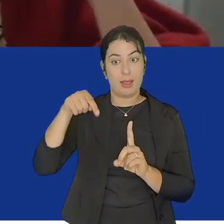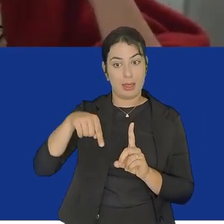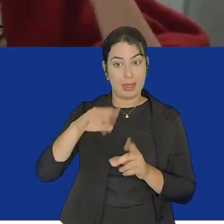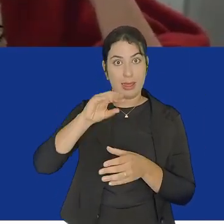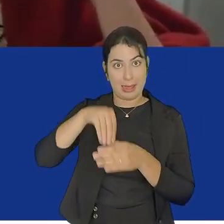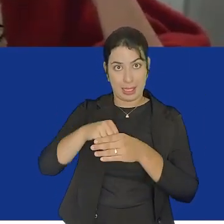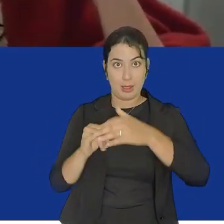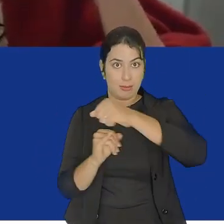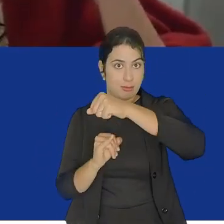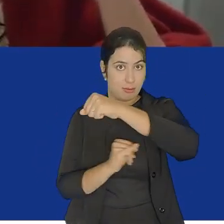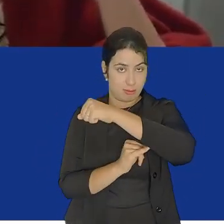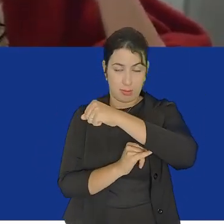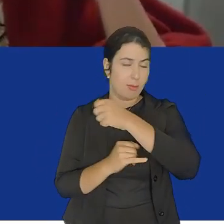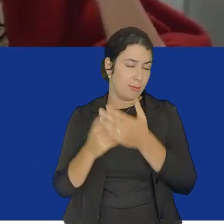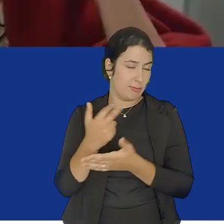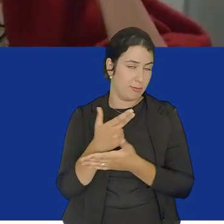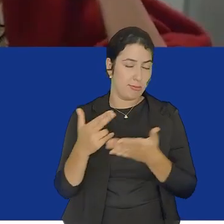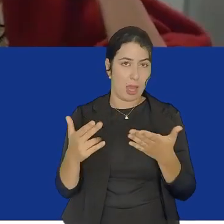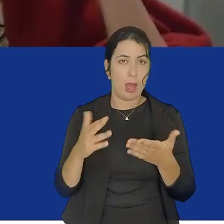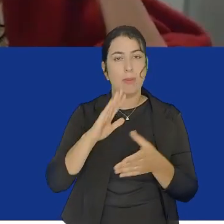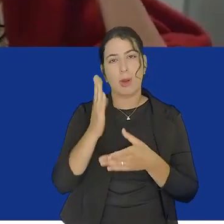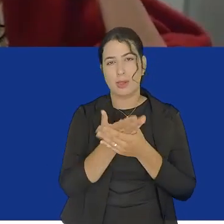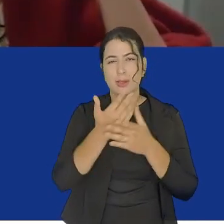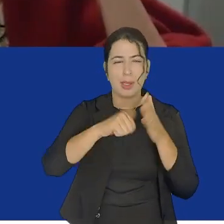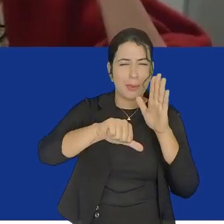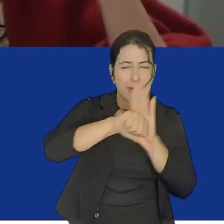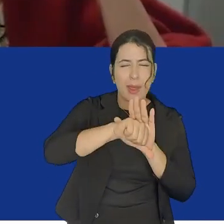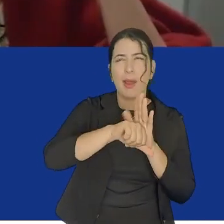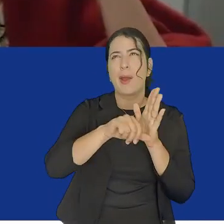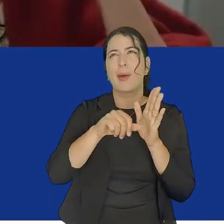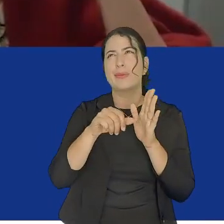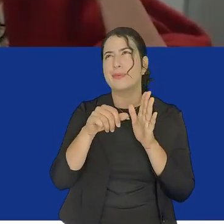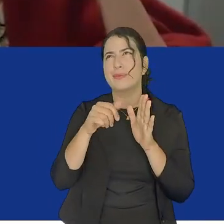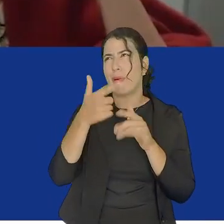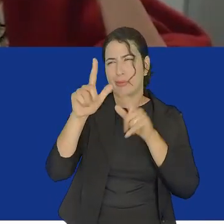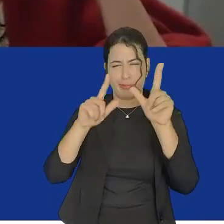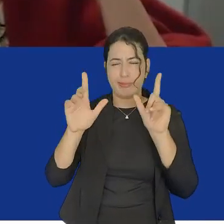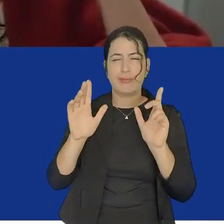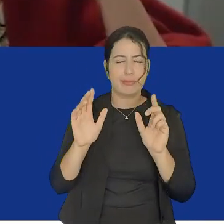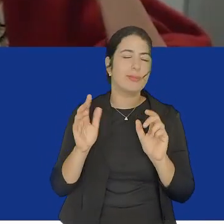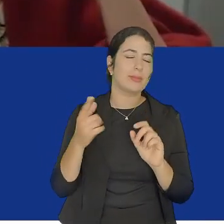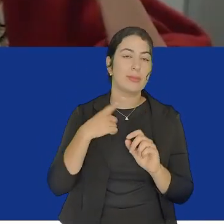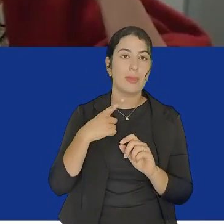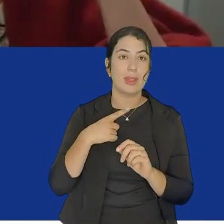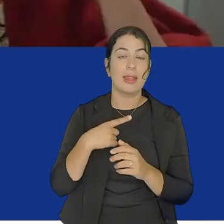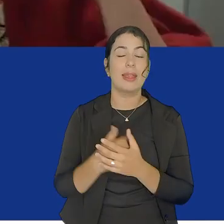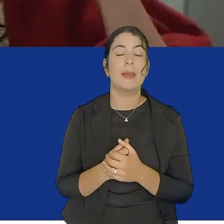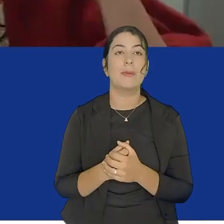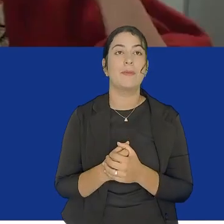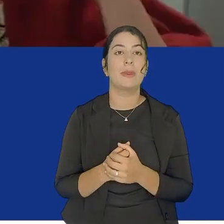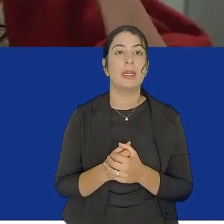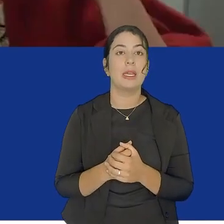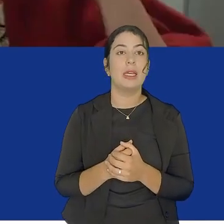num procedimento, às vezes num processo criminal, às vezes num processo, né, administrativo disciplinar, às vezes alguma coisa que a SEAM